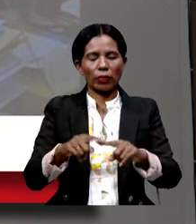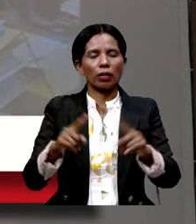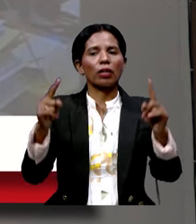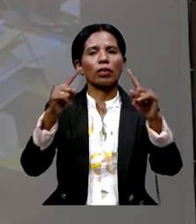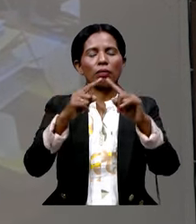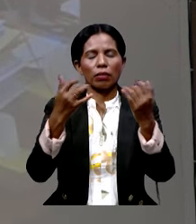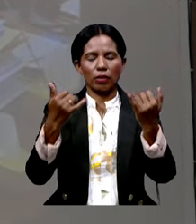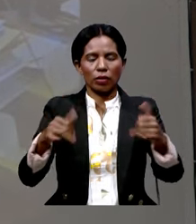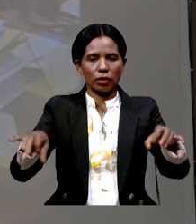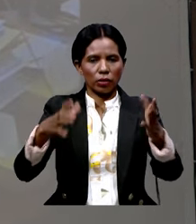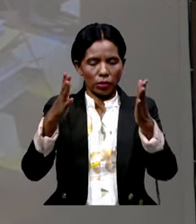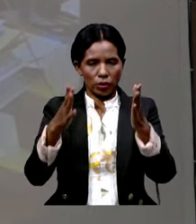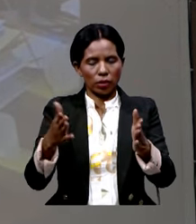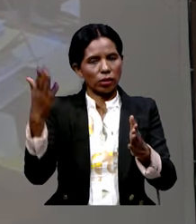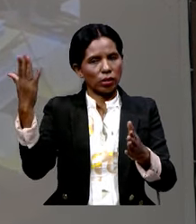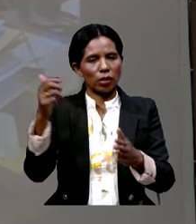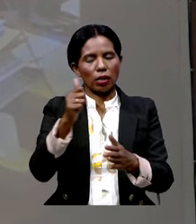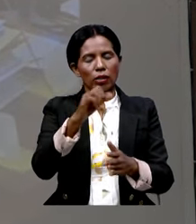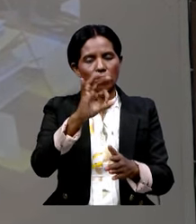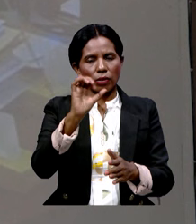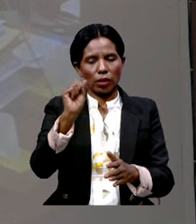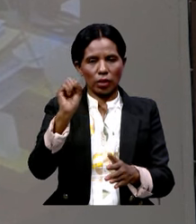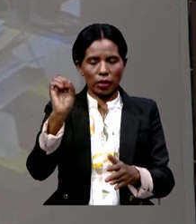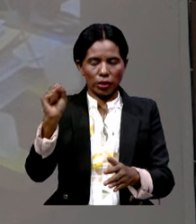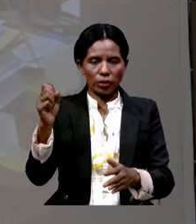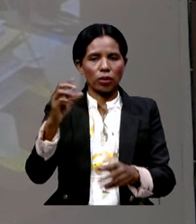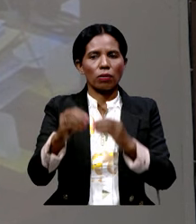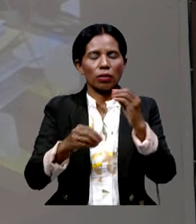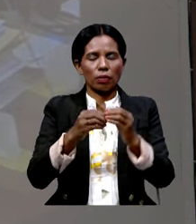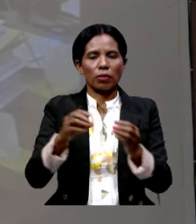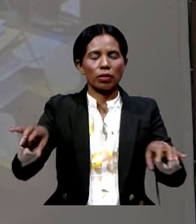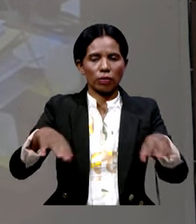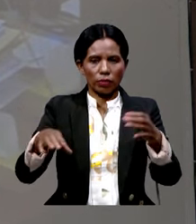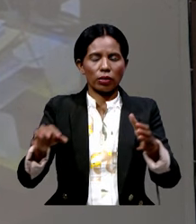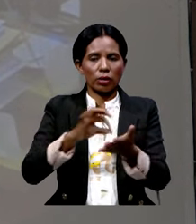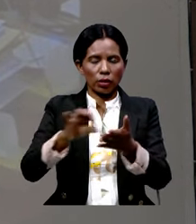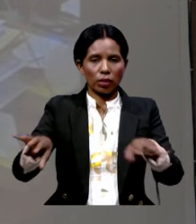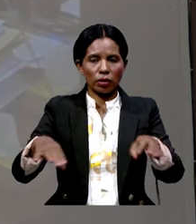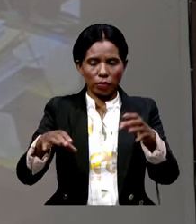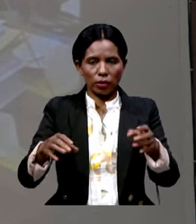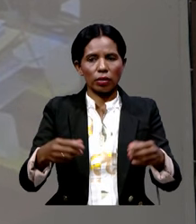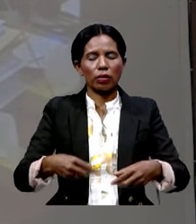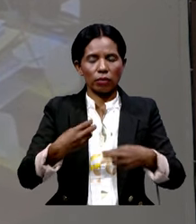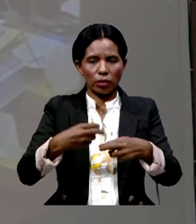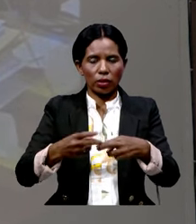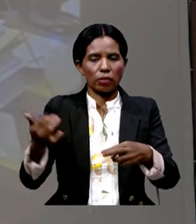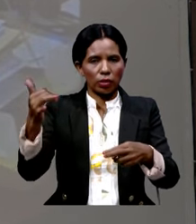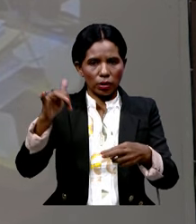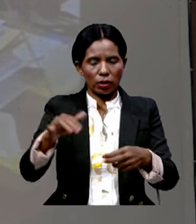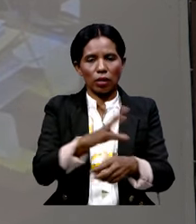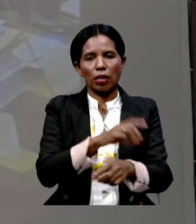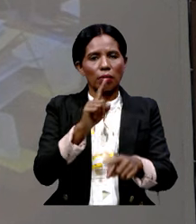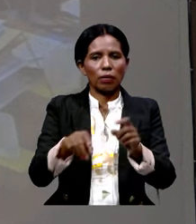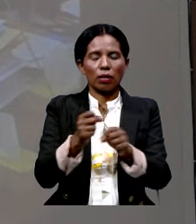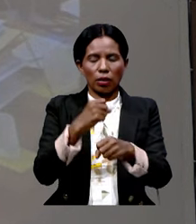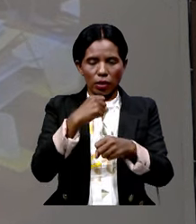agora, funcionário se irá IFAESA, lá retan certeza sobre contrato. Não é implica basira la bele halo serviço inspeção na